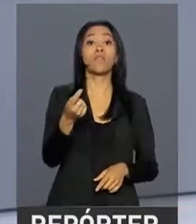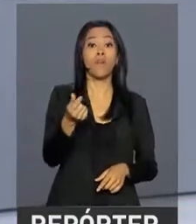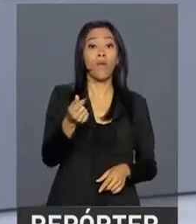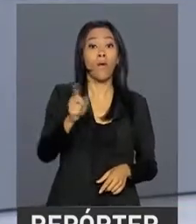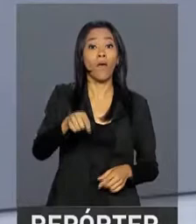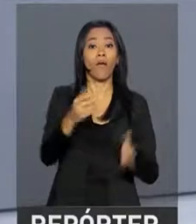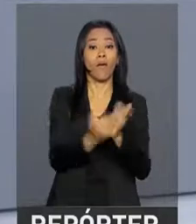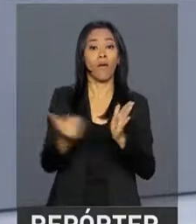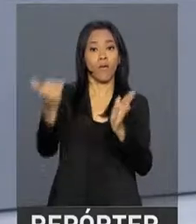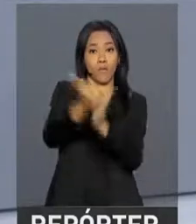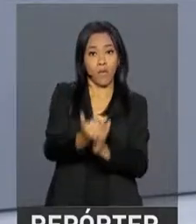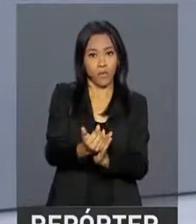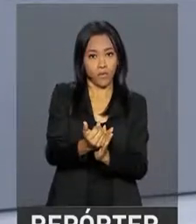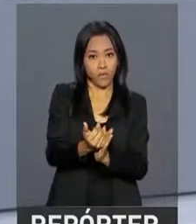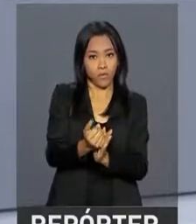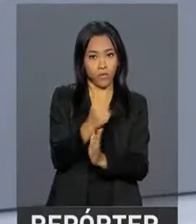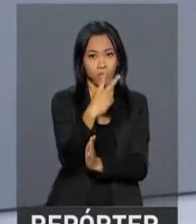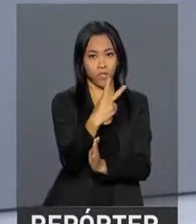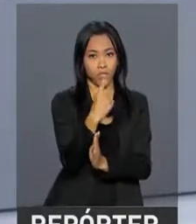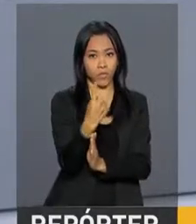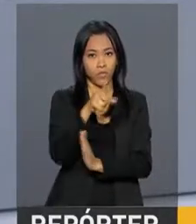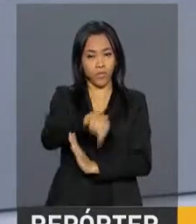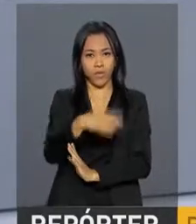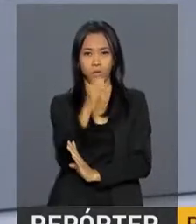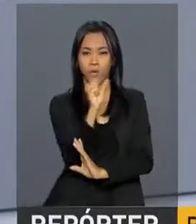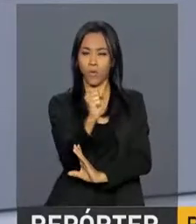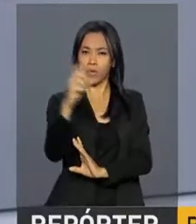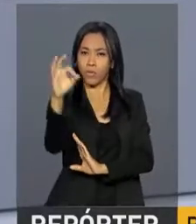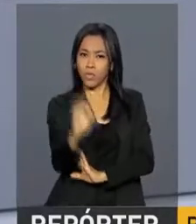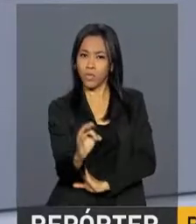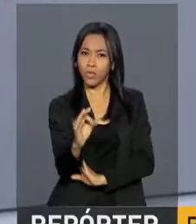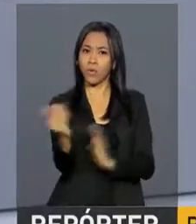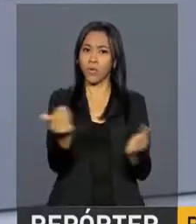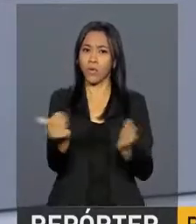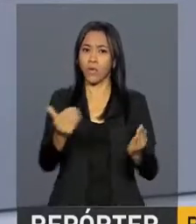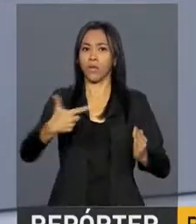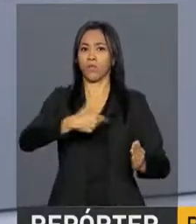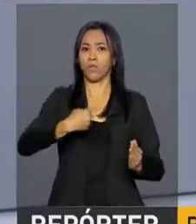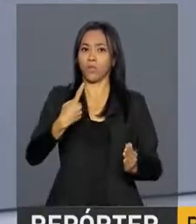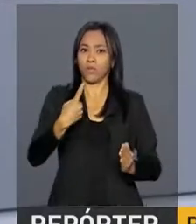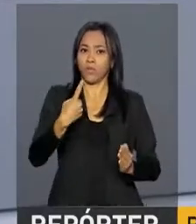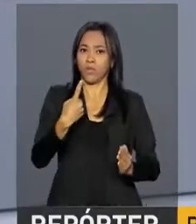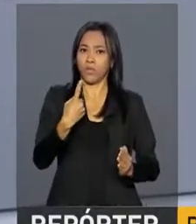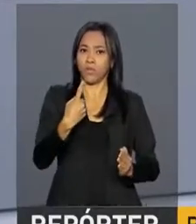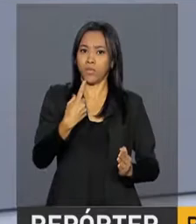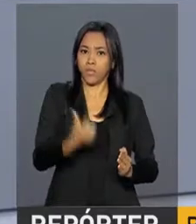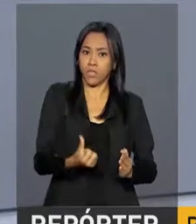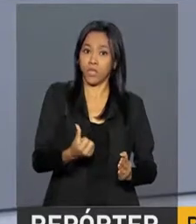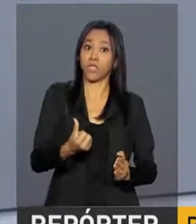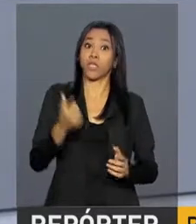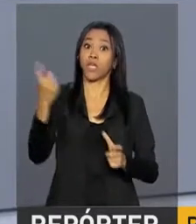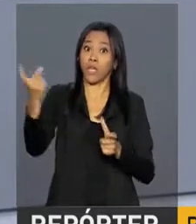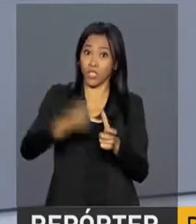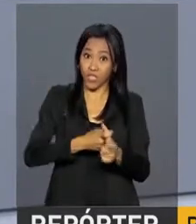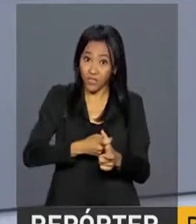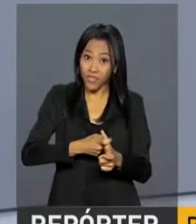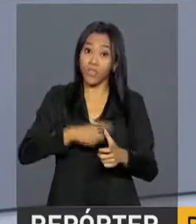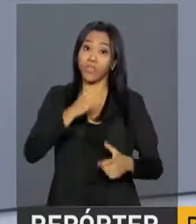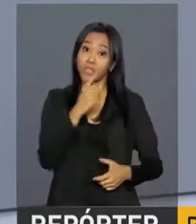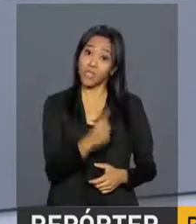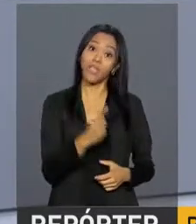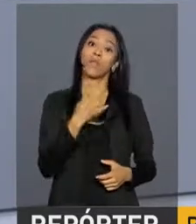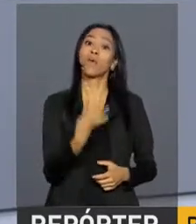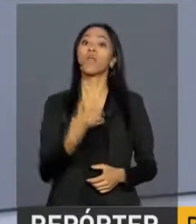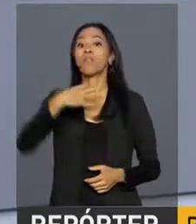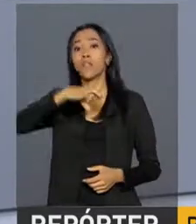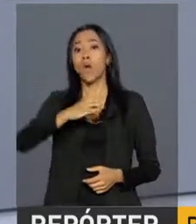de 21,8 por cento em relação a 2006 quando o rombo foi de 149 milhões